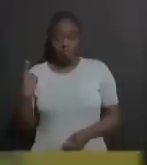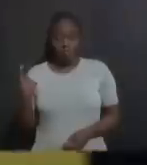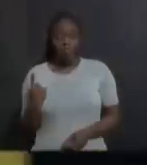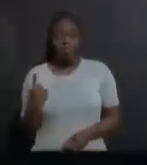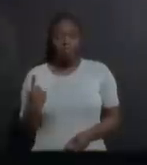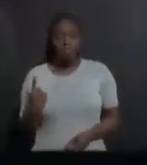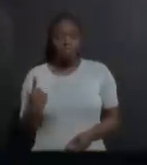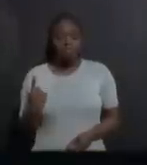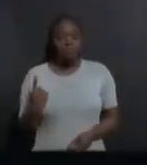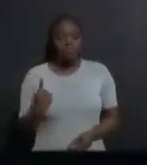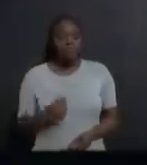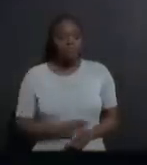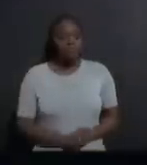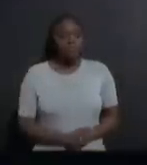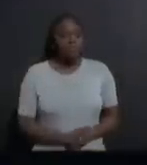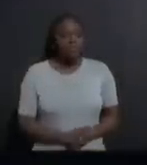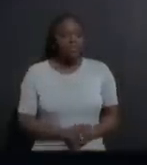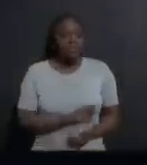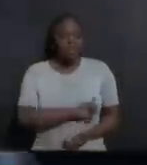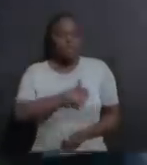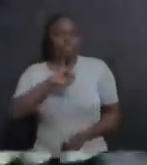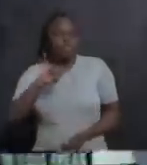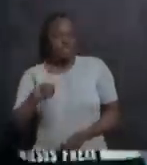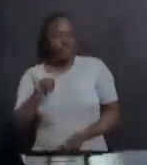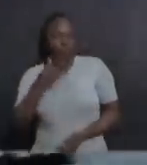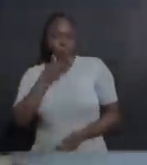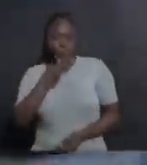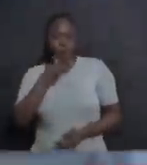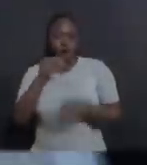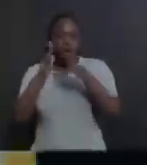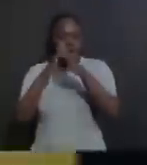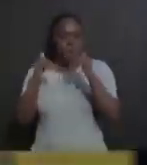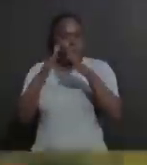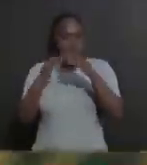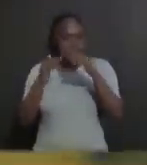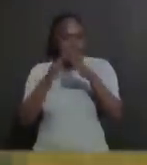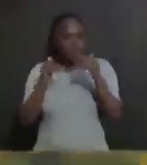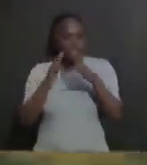Isso é igual quando o técnico pede para a gente bater um... A honra é nossa!